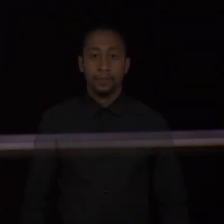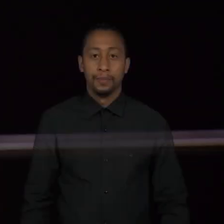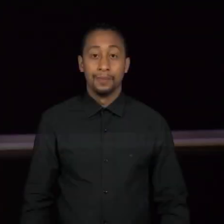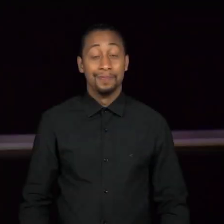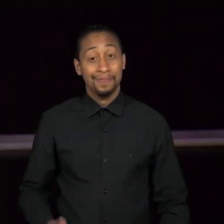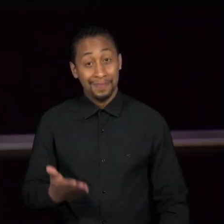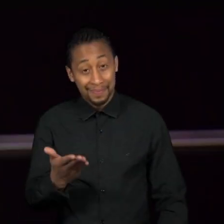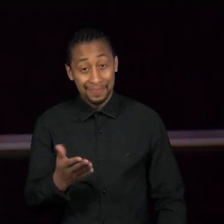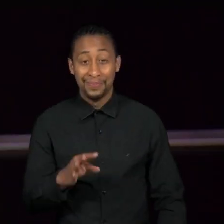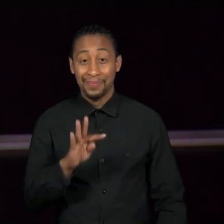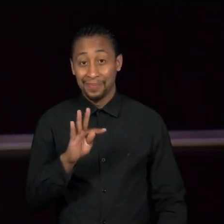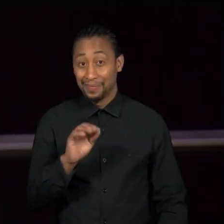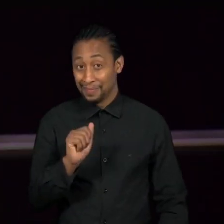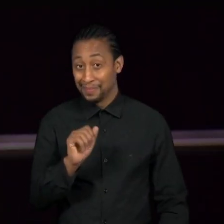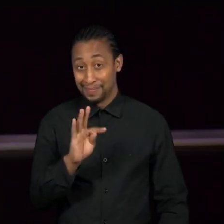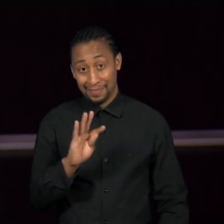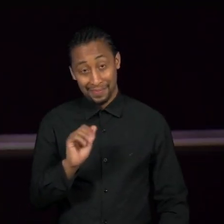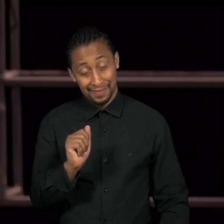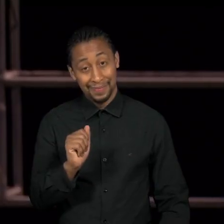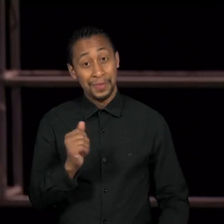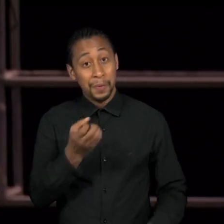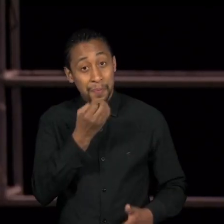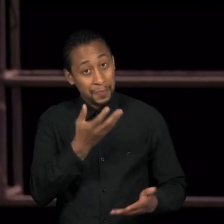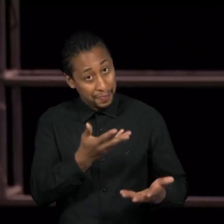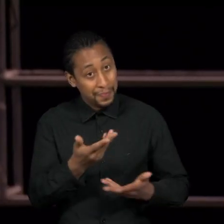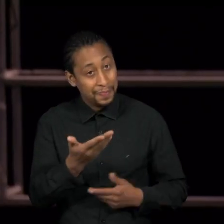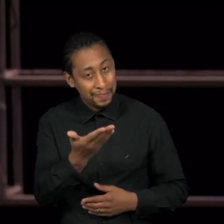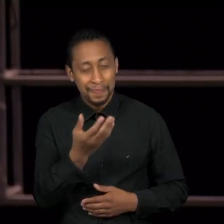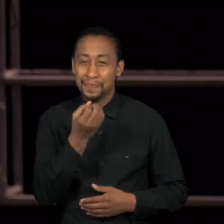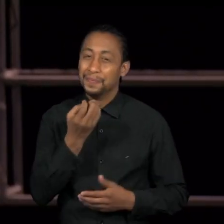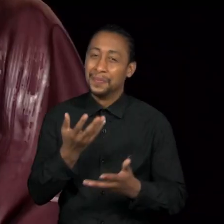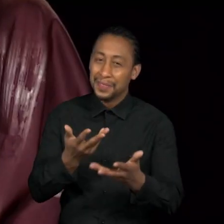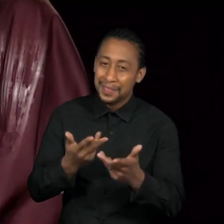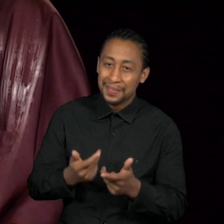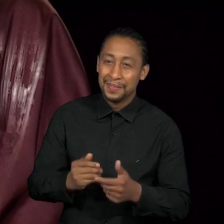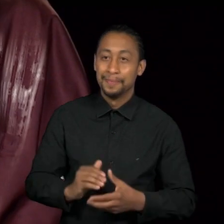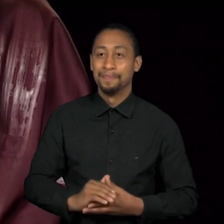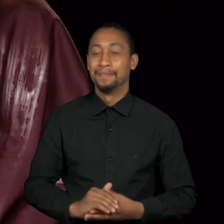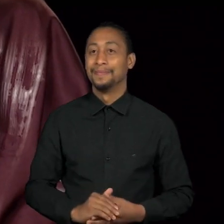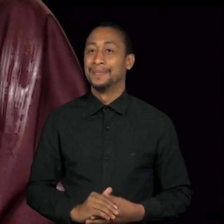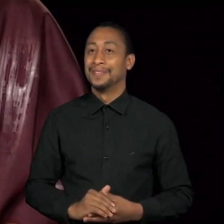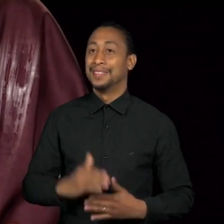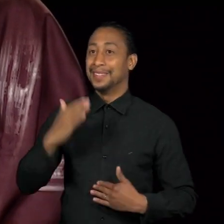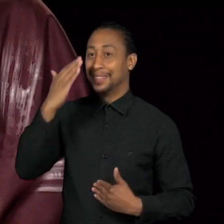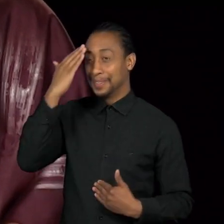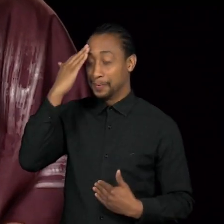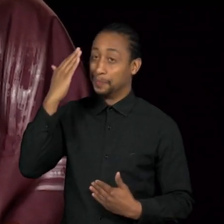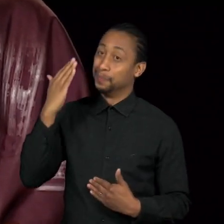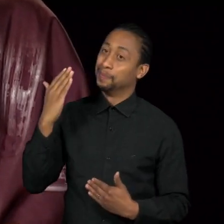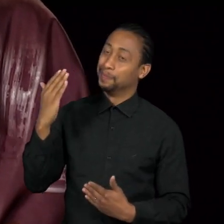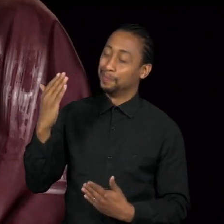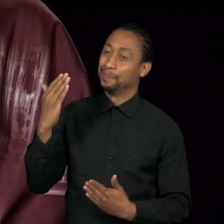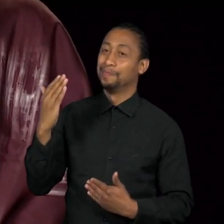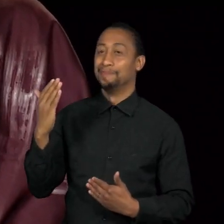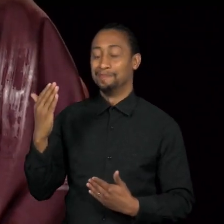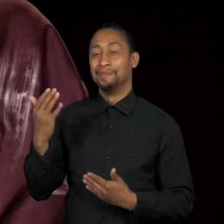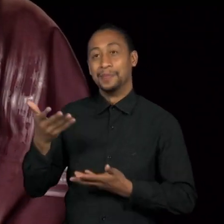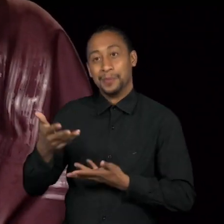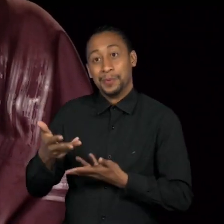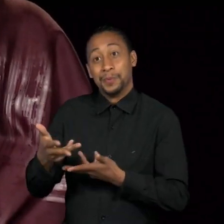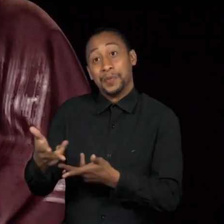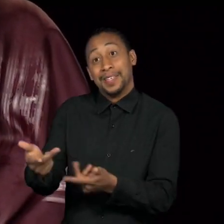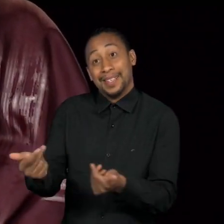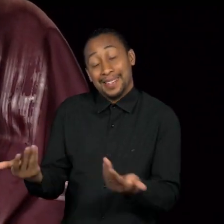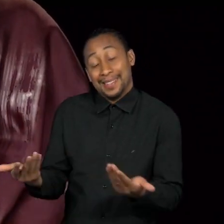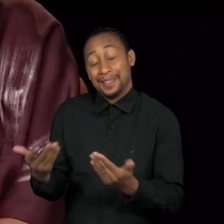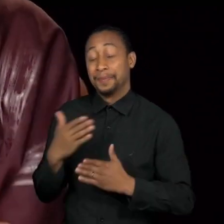Tata, obrigado por ter aceitado o nosso convite. Seja muito bem-vinda. Muito obrigada pela recepção, pelo